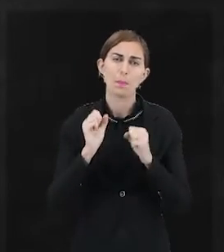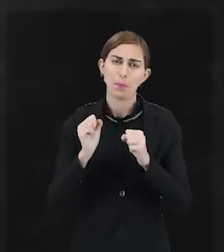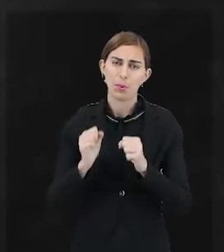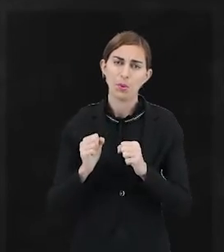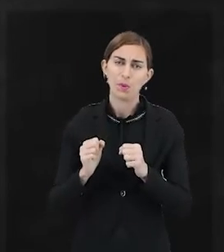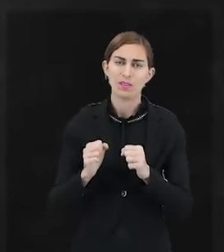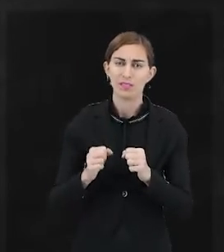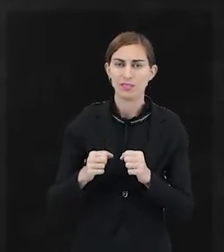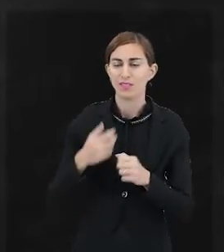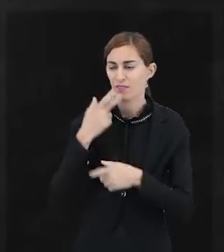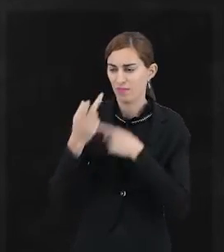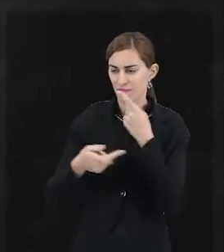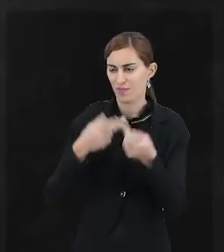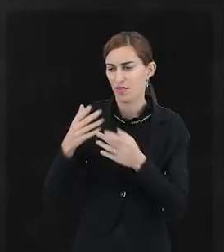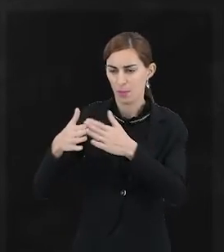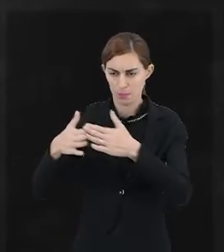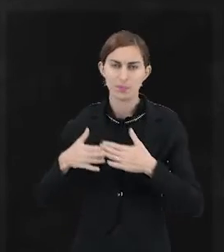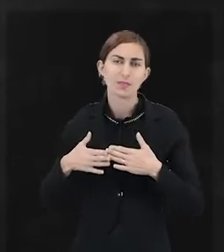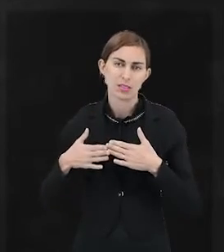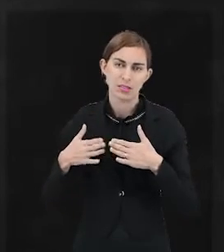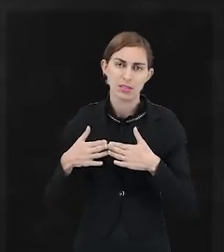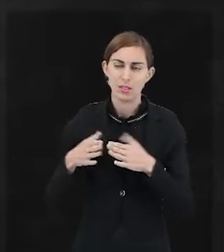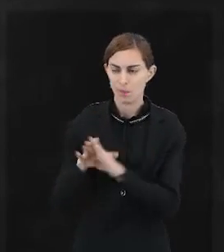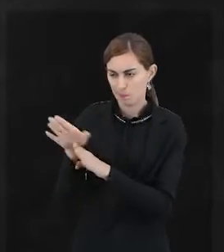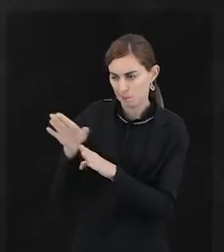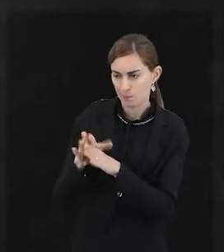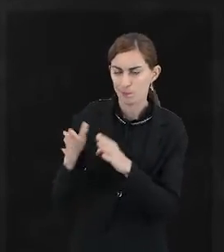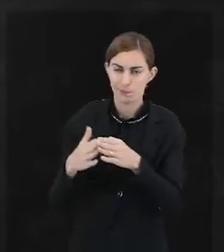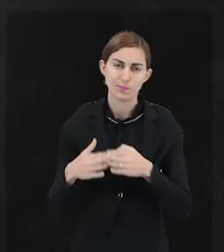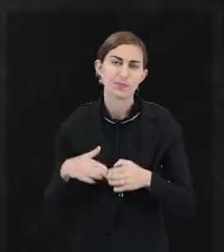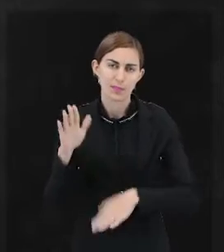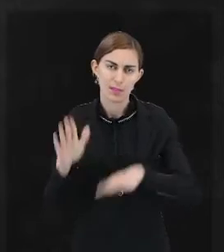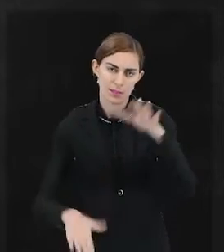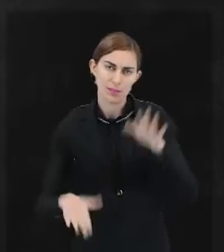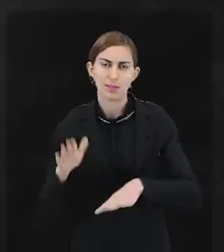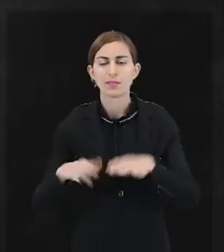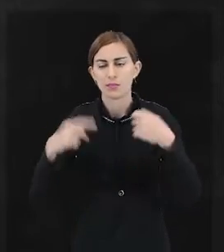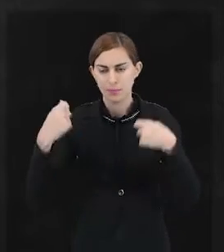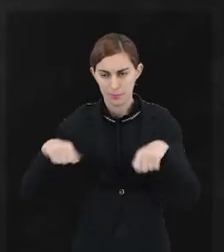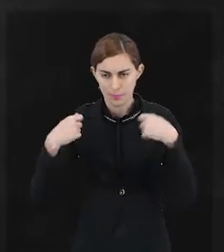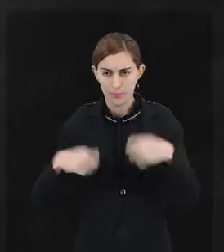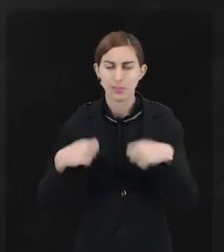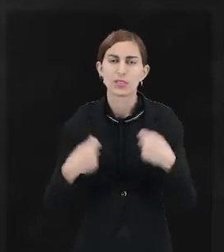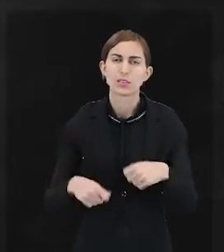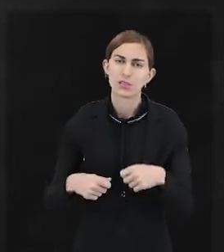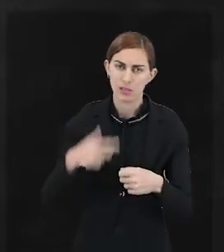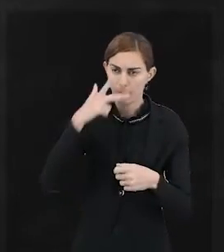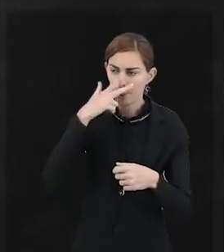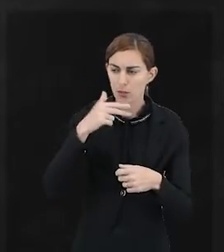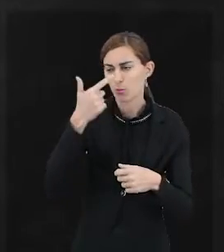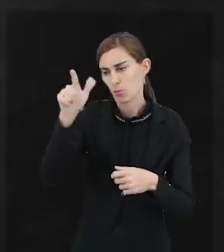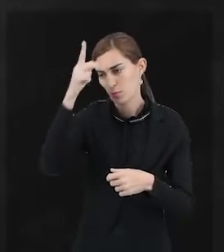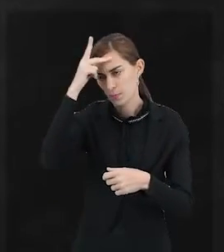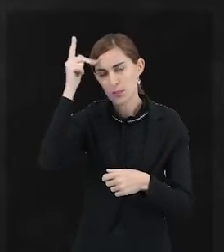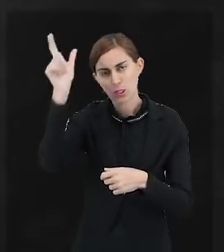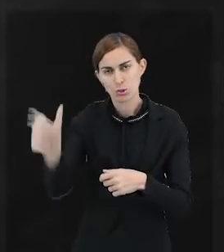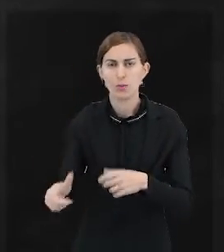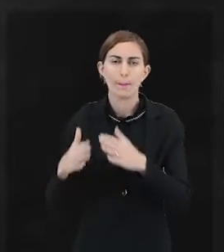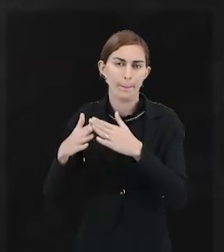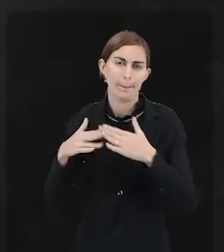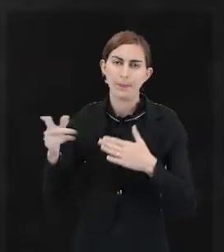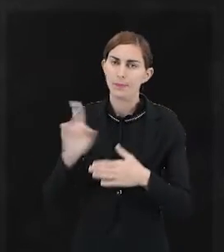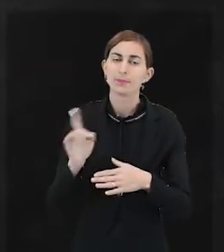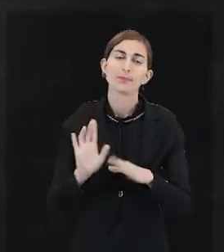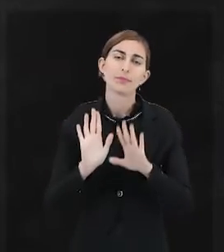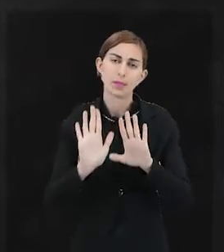esse momento de solicitação do feedback. Em alguns momentos ele vai precisar ocorrer, mesmo que a outra pessoa não o solicite.